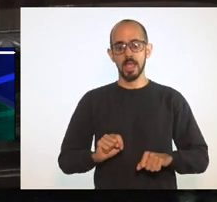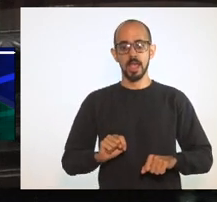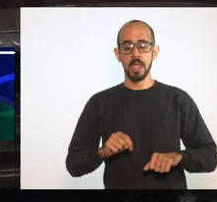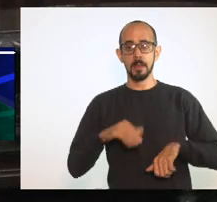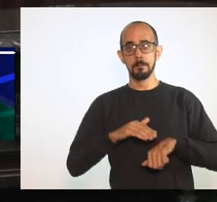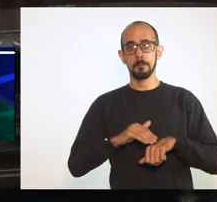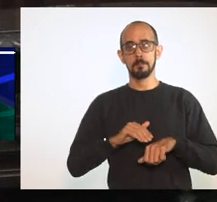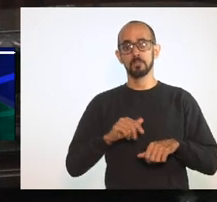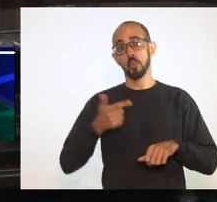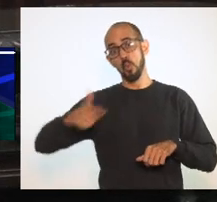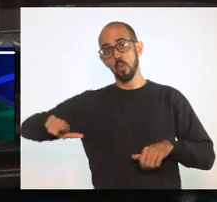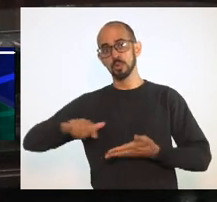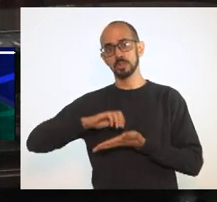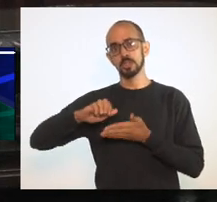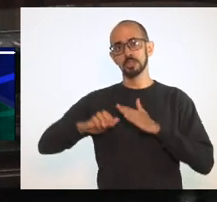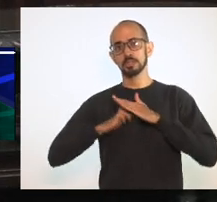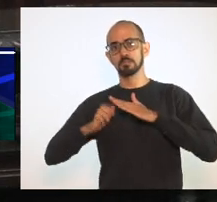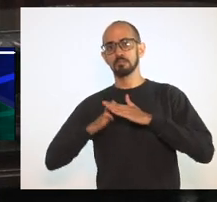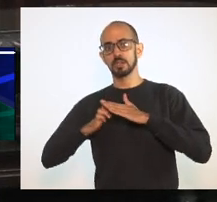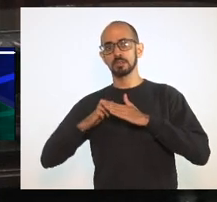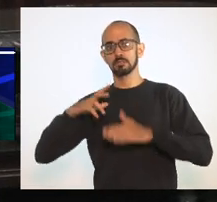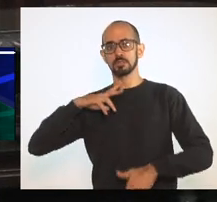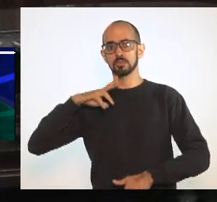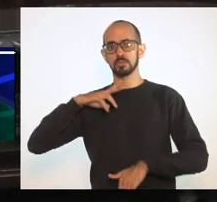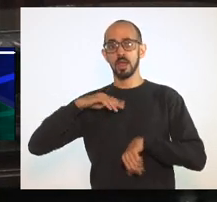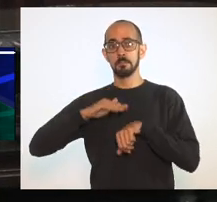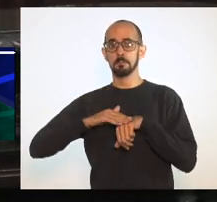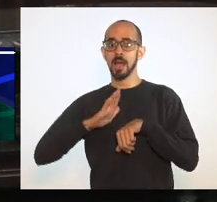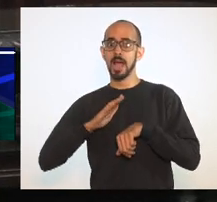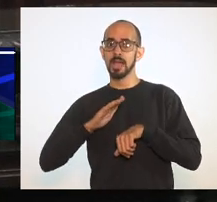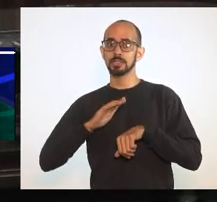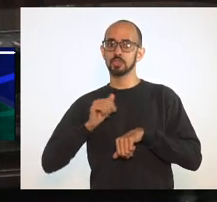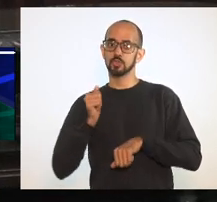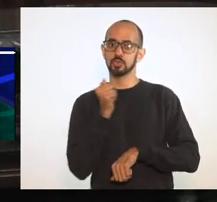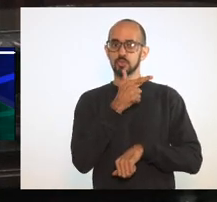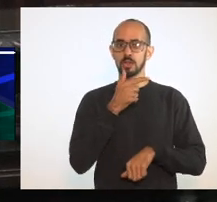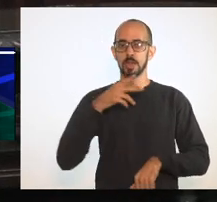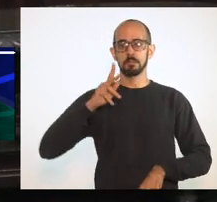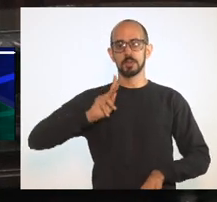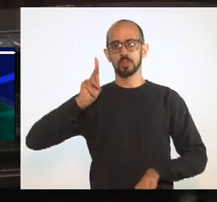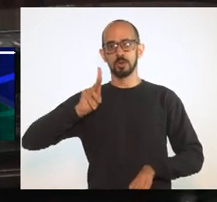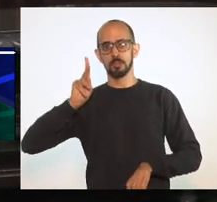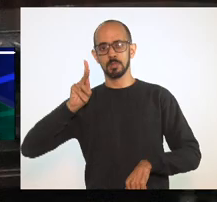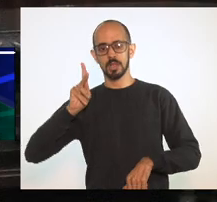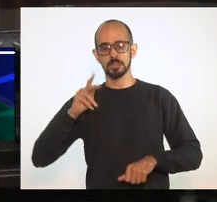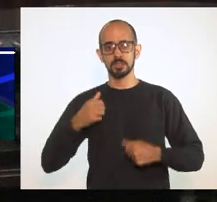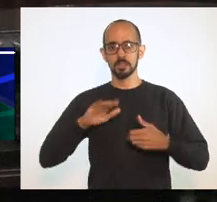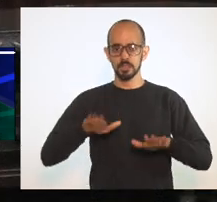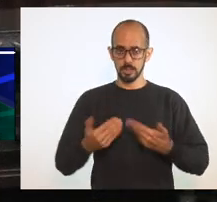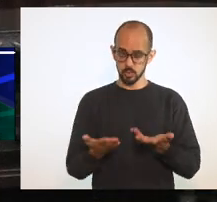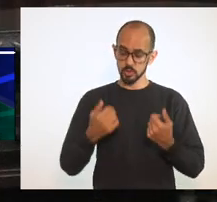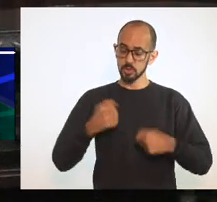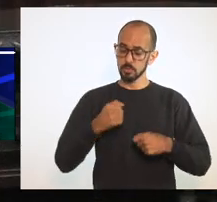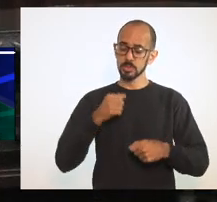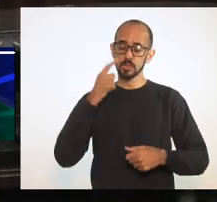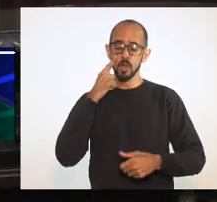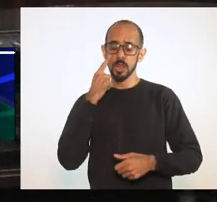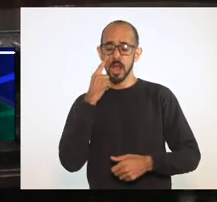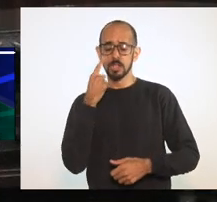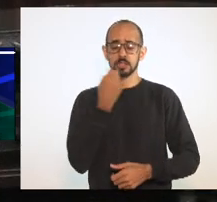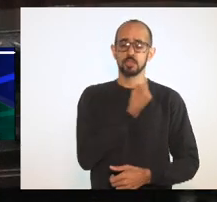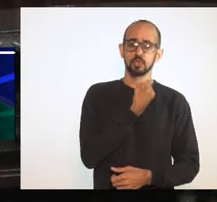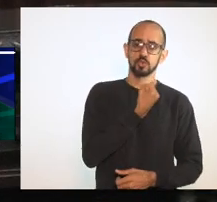Petrobras. Então, a gente precisa, com muita tranquilidade, olhar esses números,